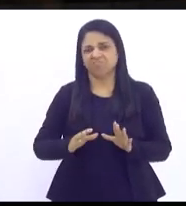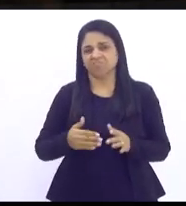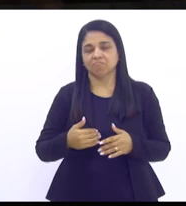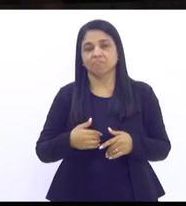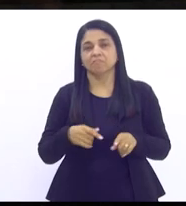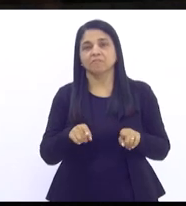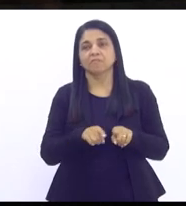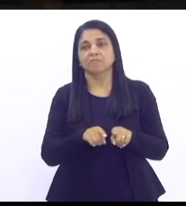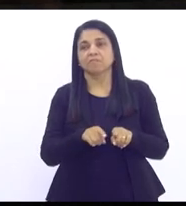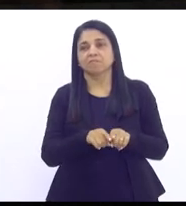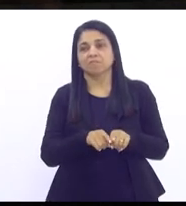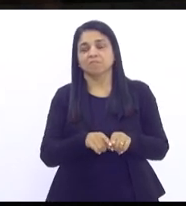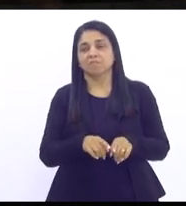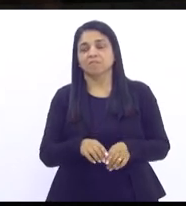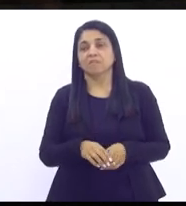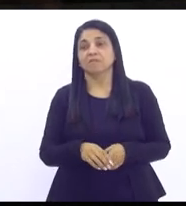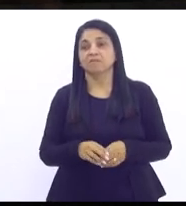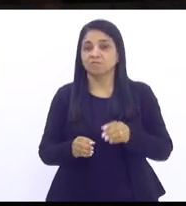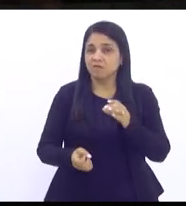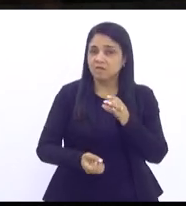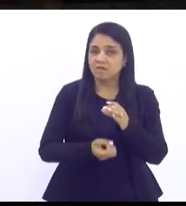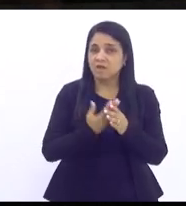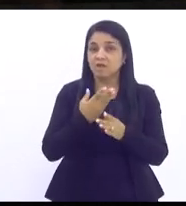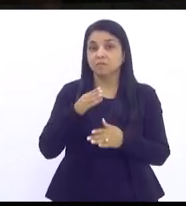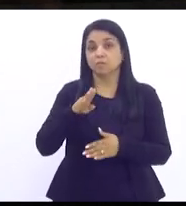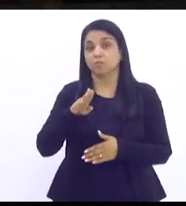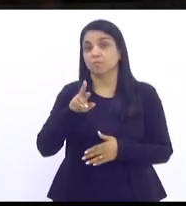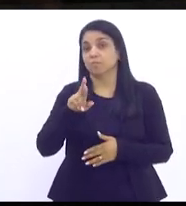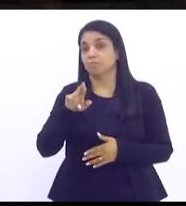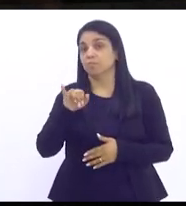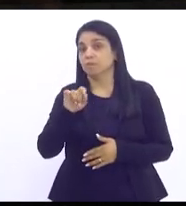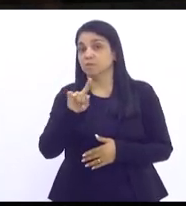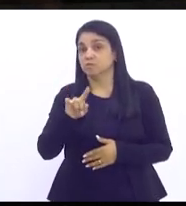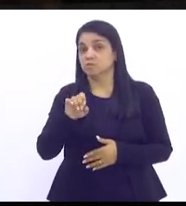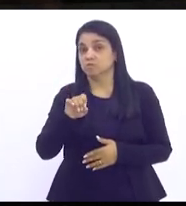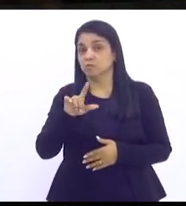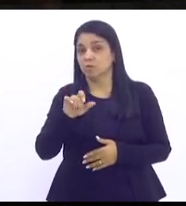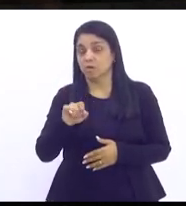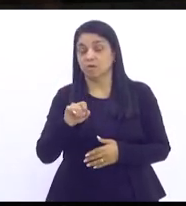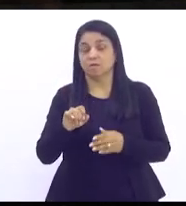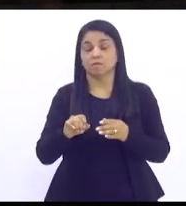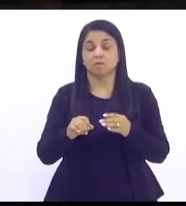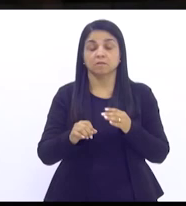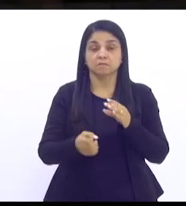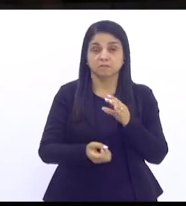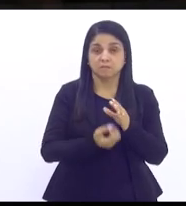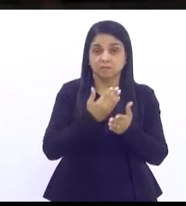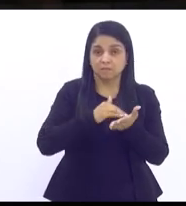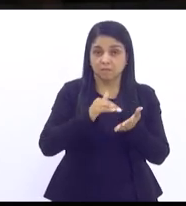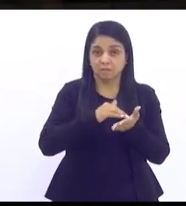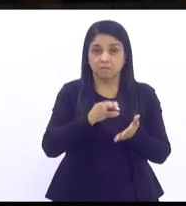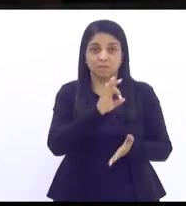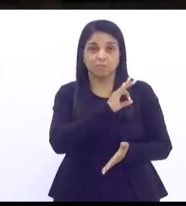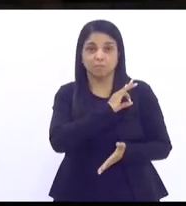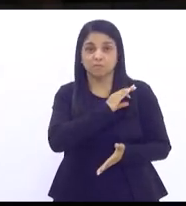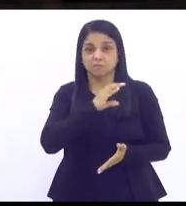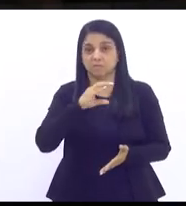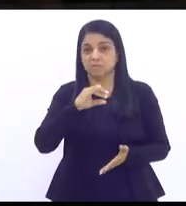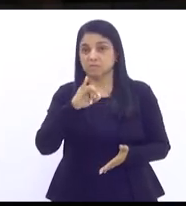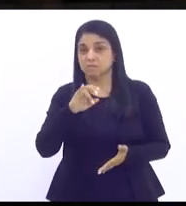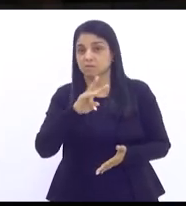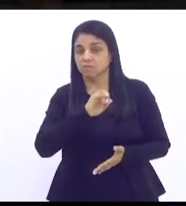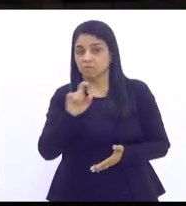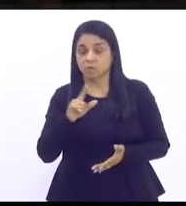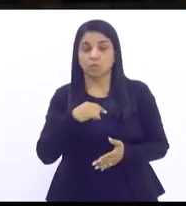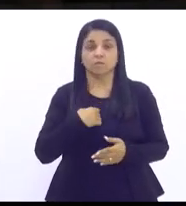delegado. Então, foi criada por Brizola, Secretaria da Polícia Civil e a Secretaria da Polícia